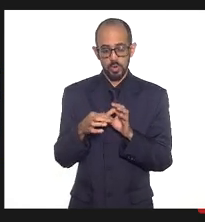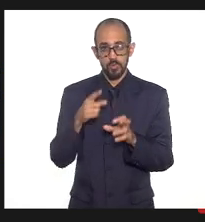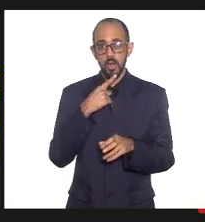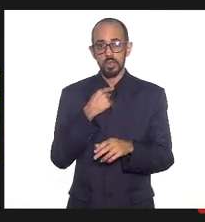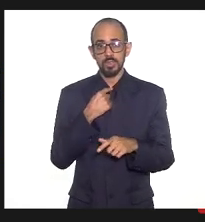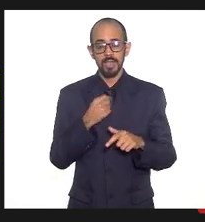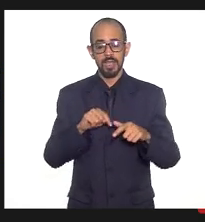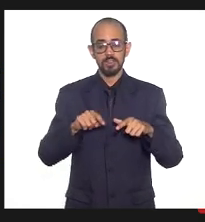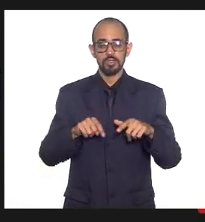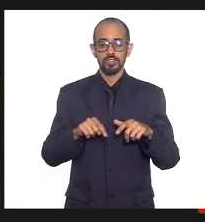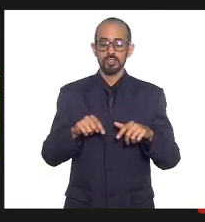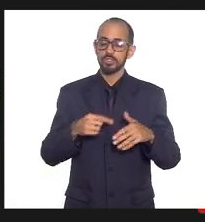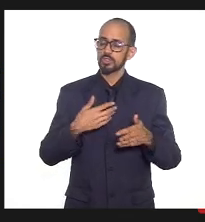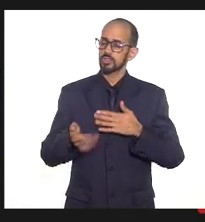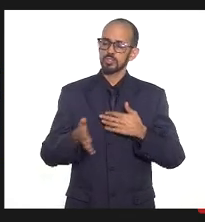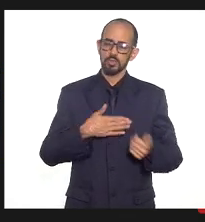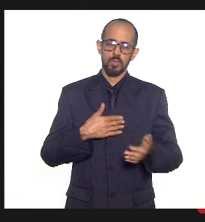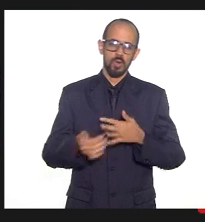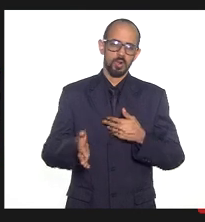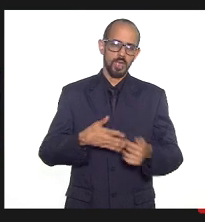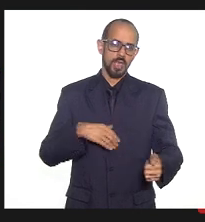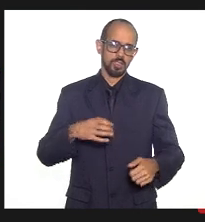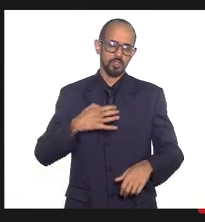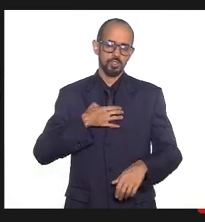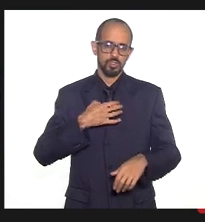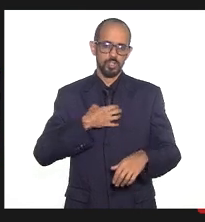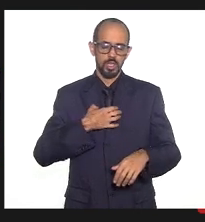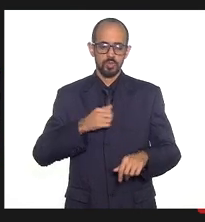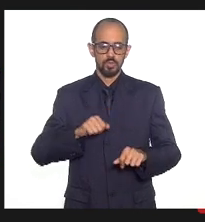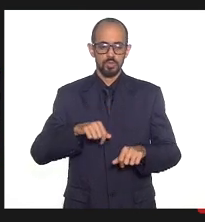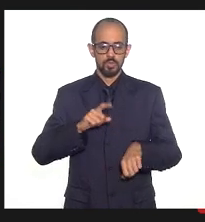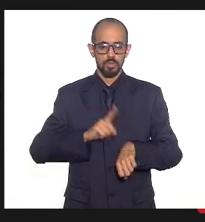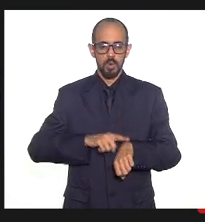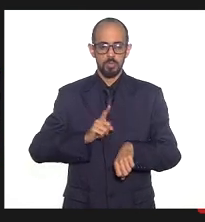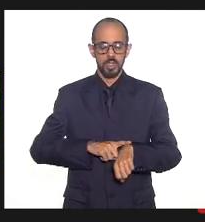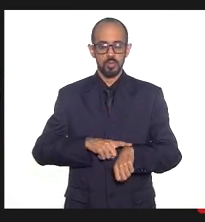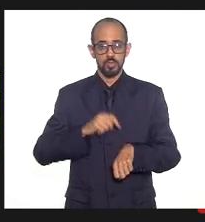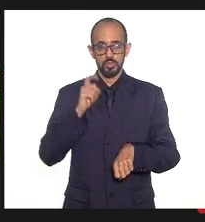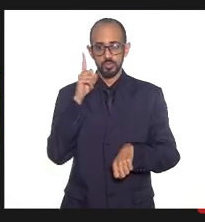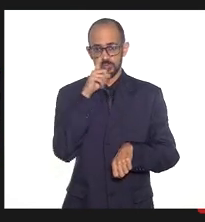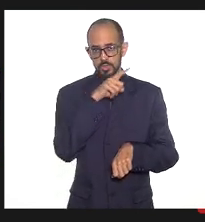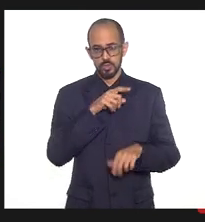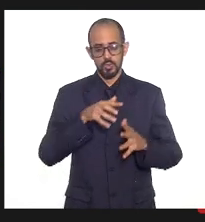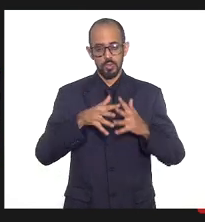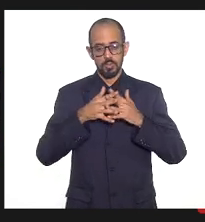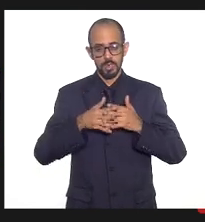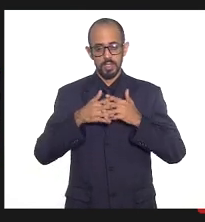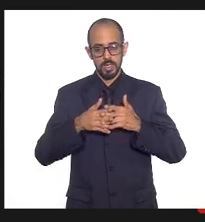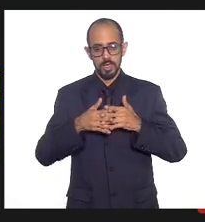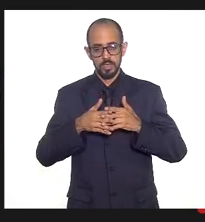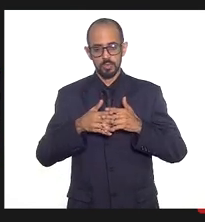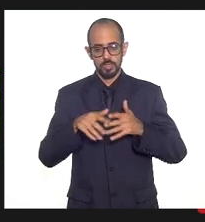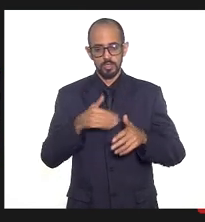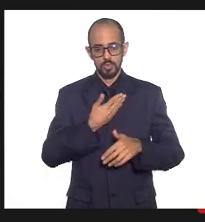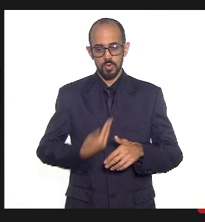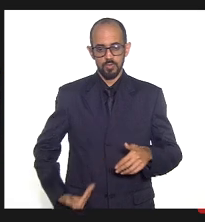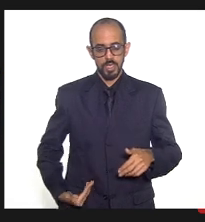vontade, independente da gente estar passando um momento tão difícil, né, que é esse momento desse